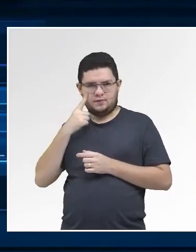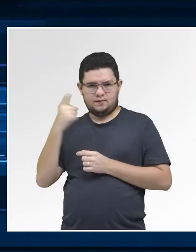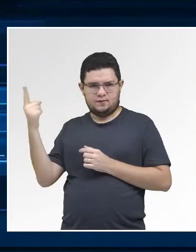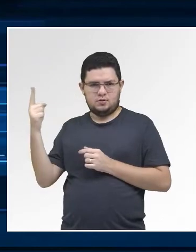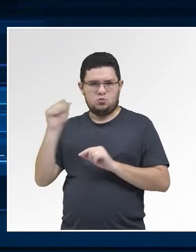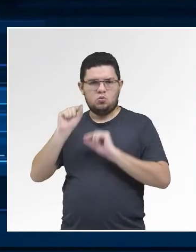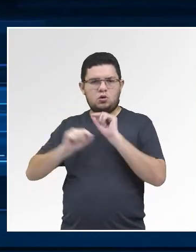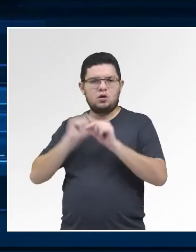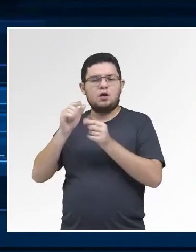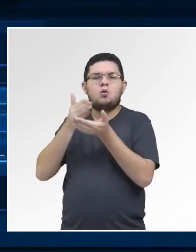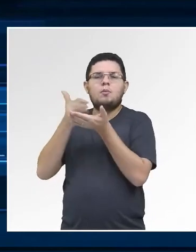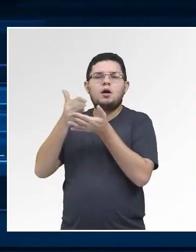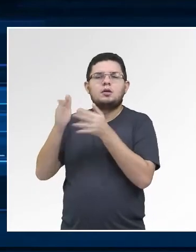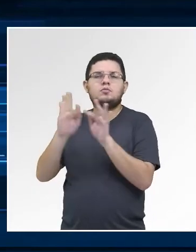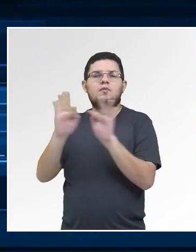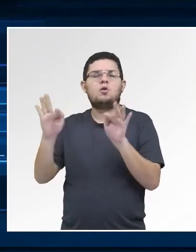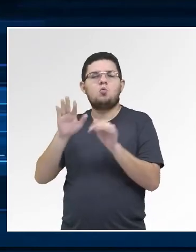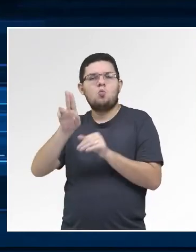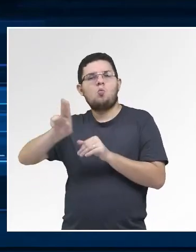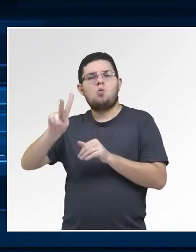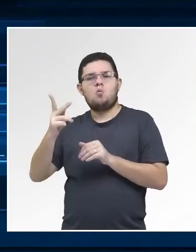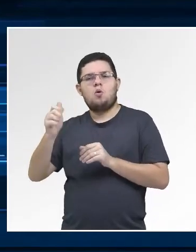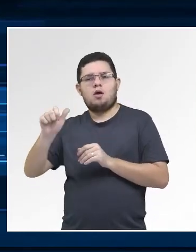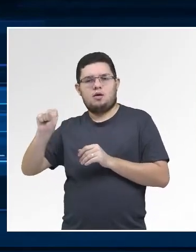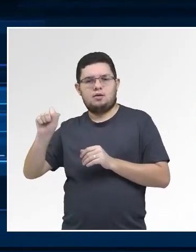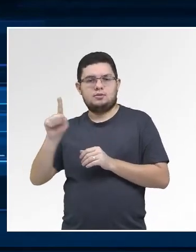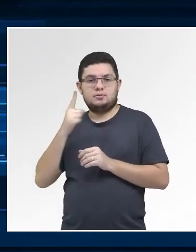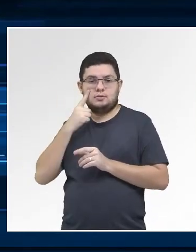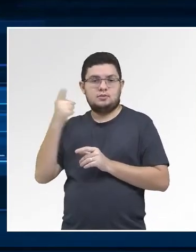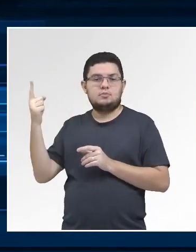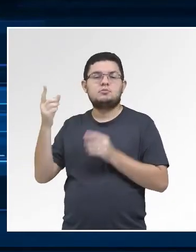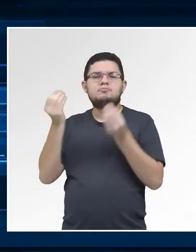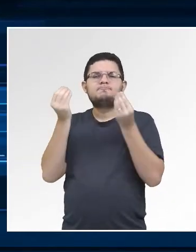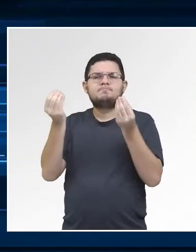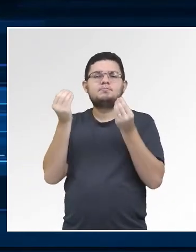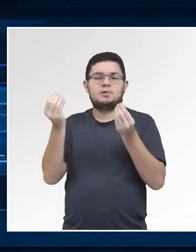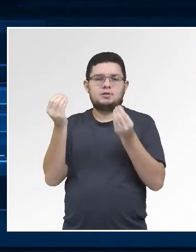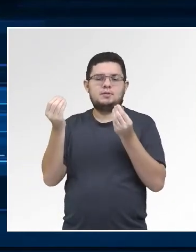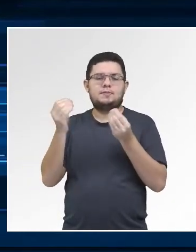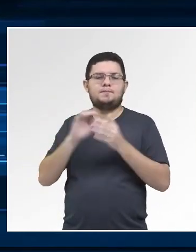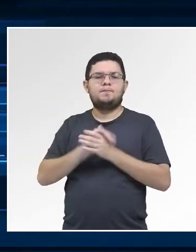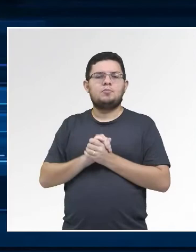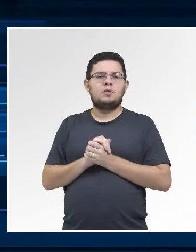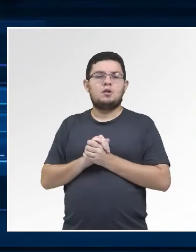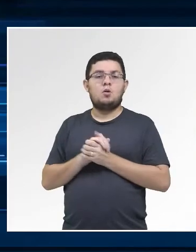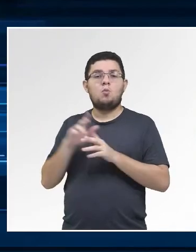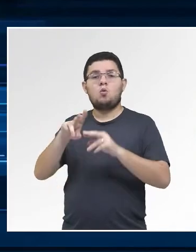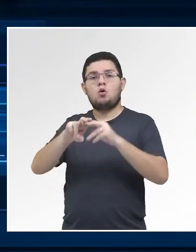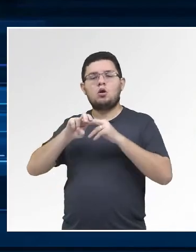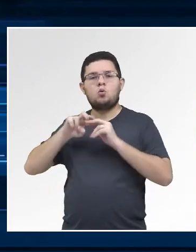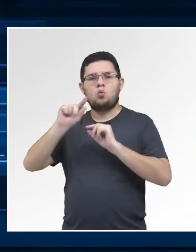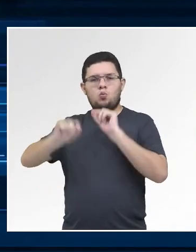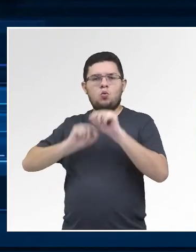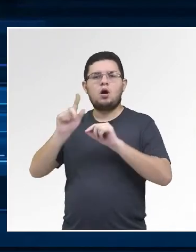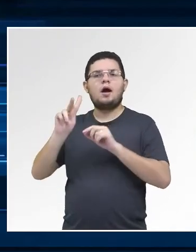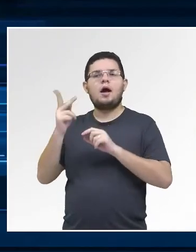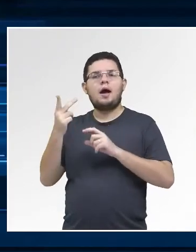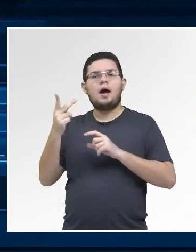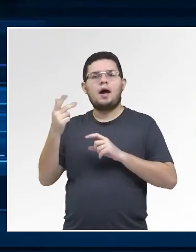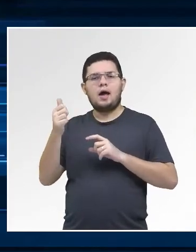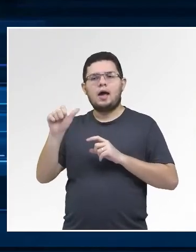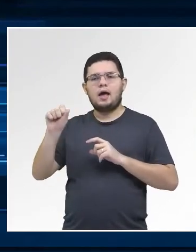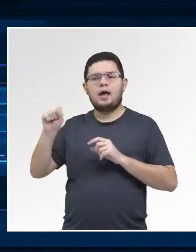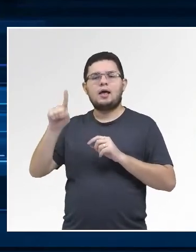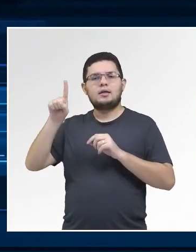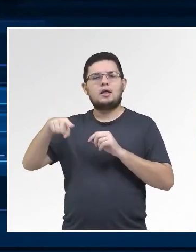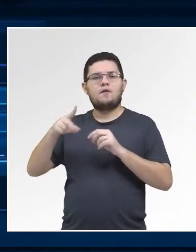comecinho da frase. Tá? Nesse caso, o has está sendo utilizado ali por quê? Porque o has é o verbo auxiliar